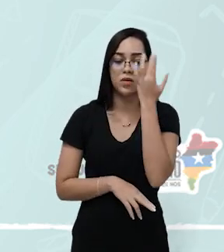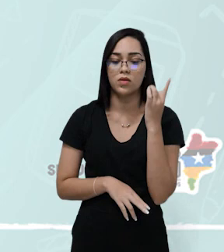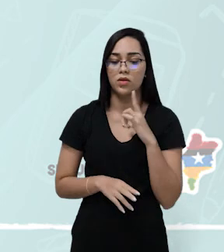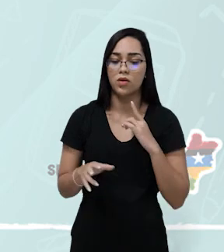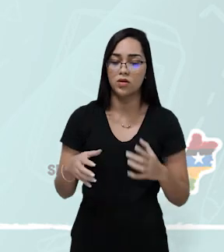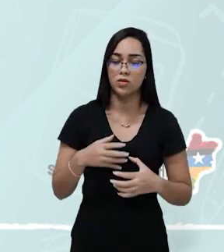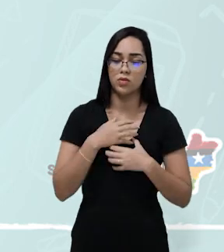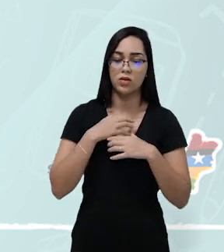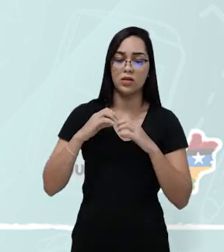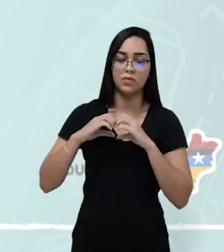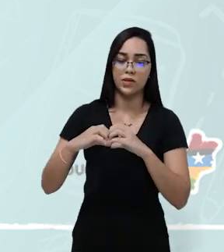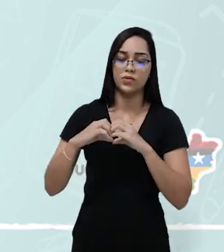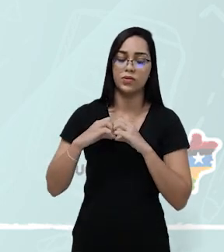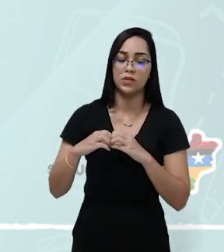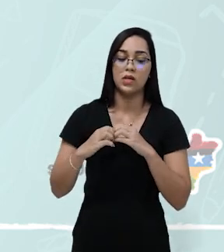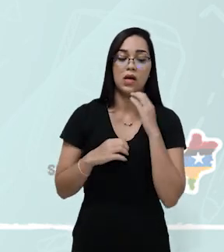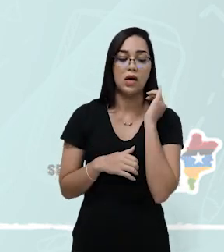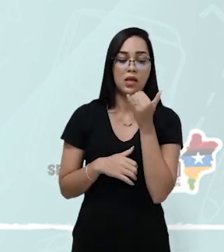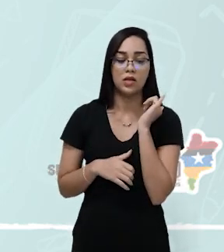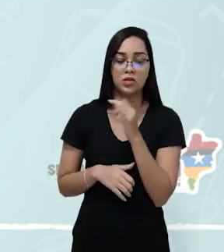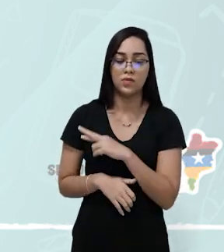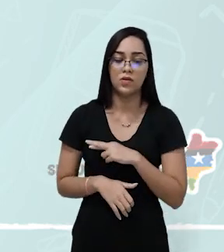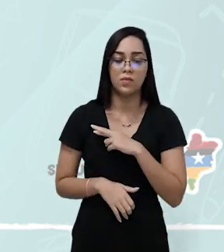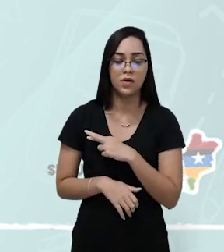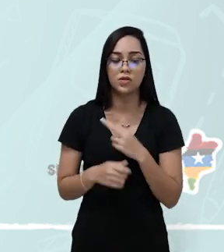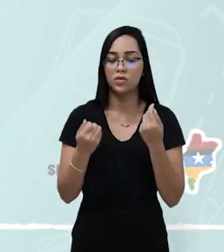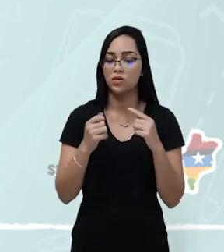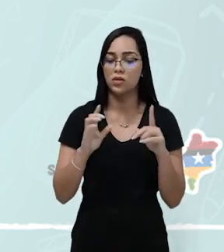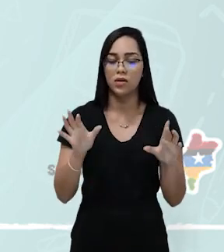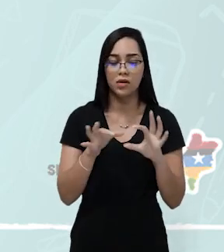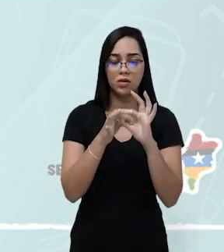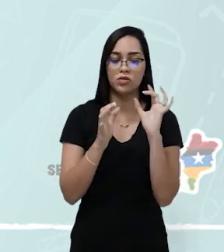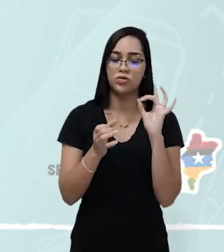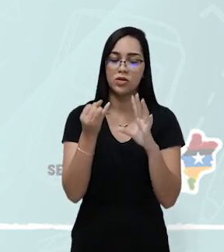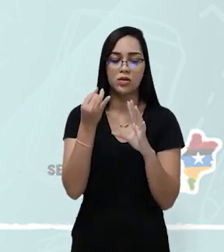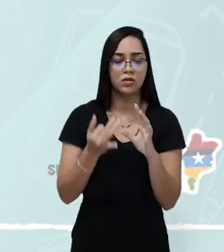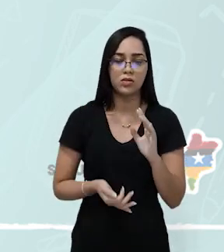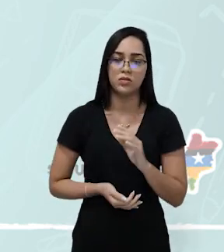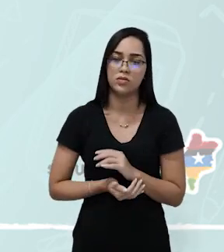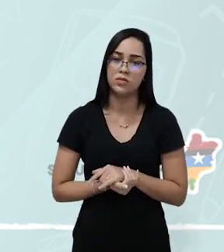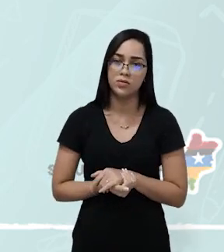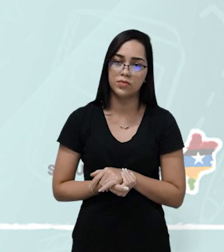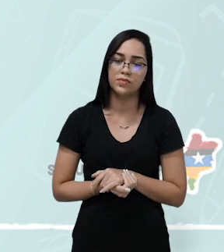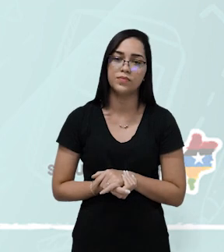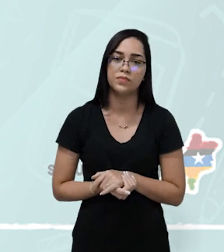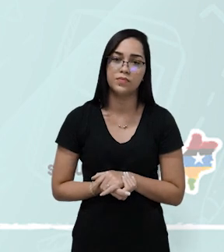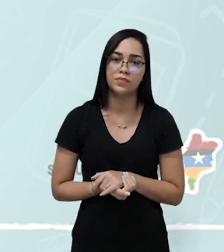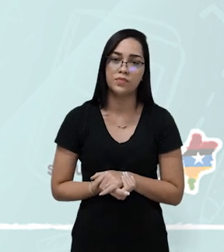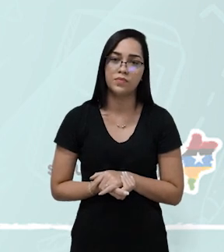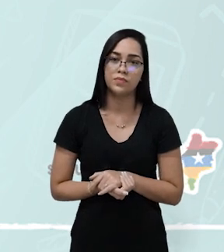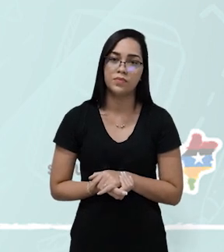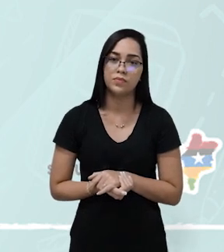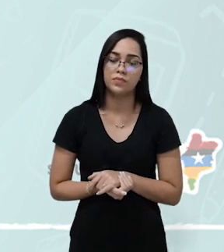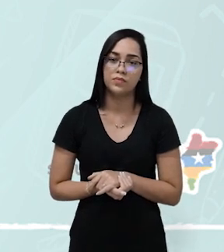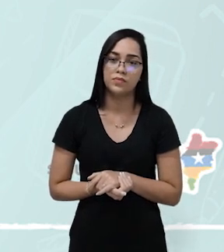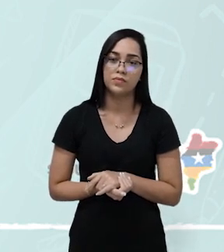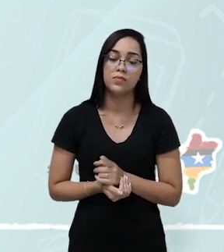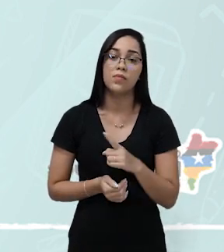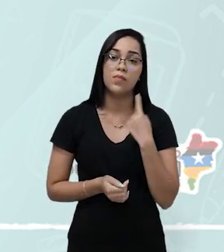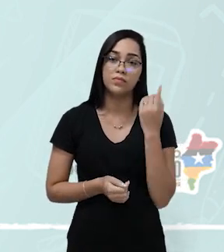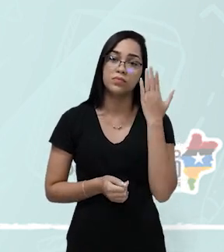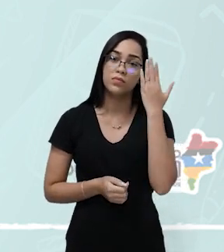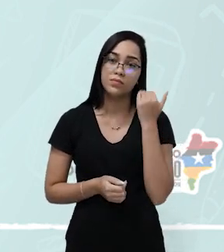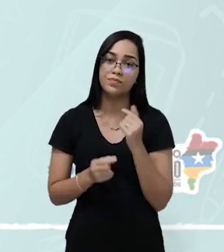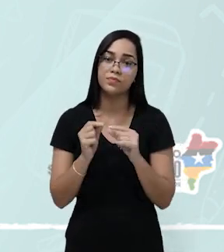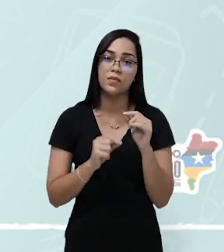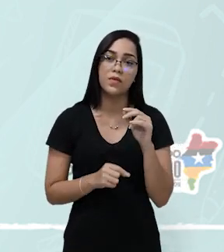pessoas fazem com o sentimentalismo e as paixões, a narrativa romântica não está necessariamente ligada a essas características, né? Nós já